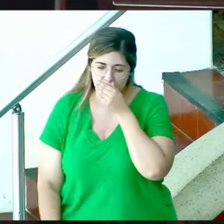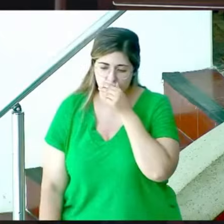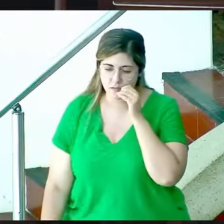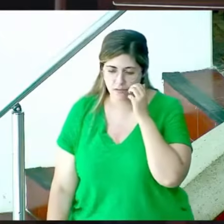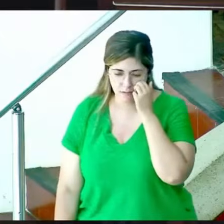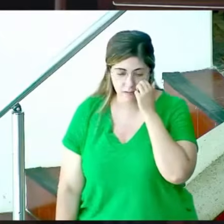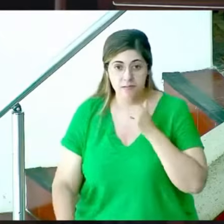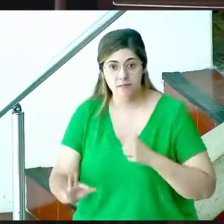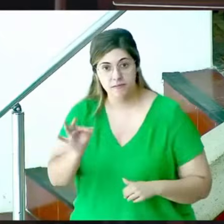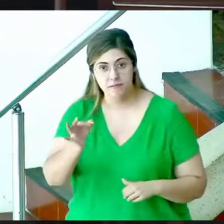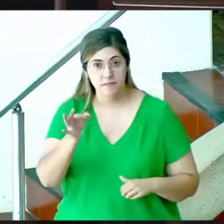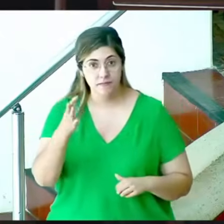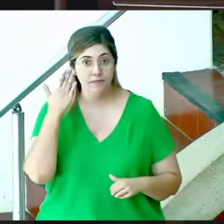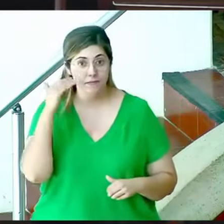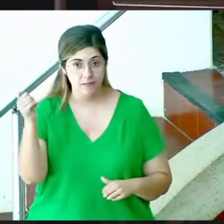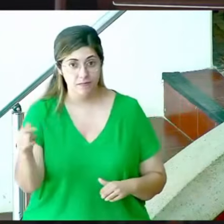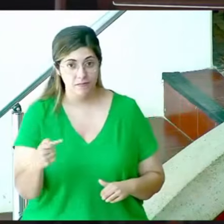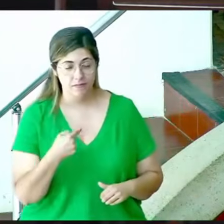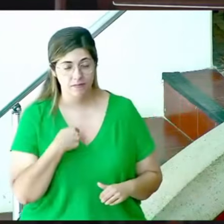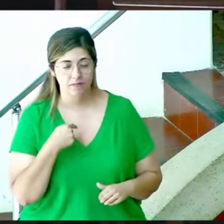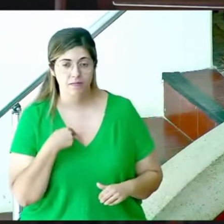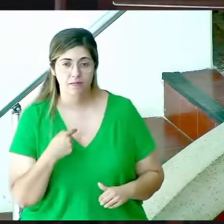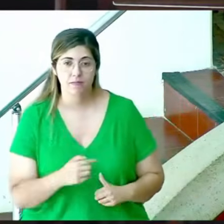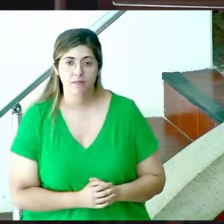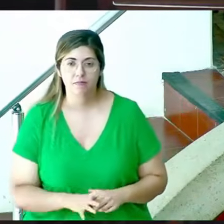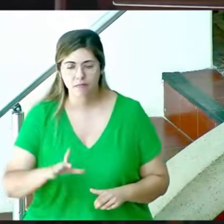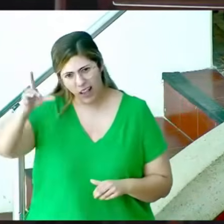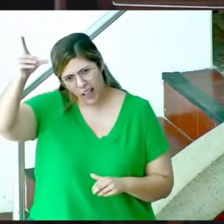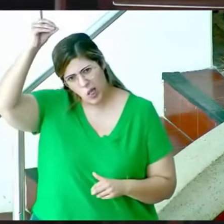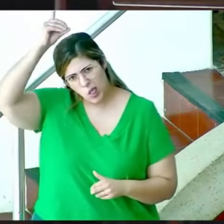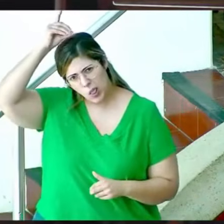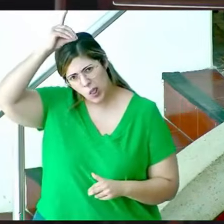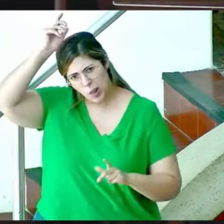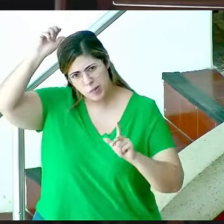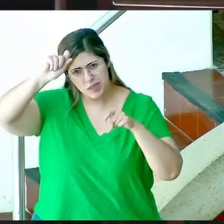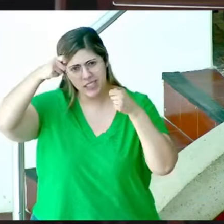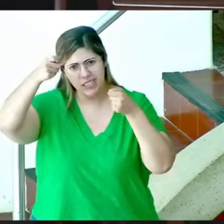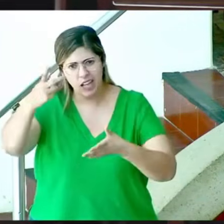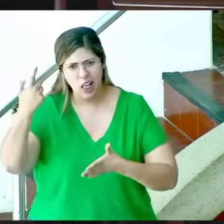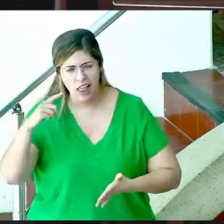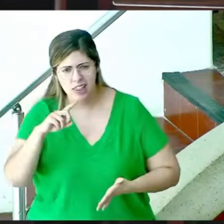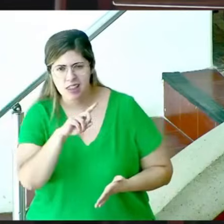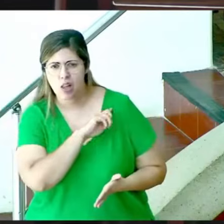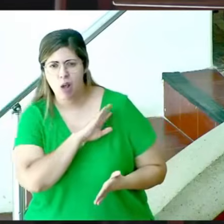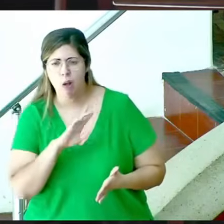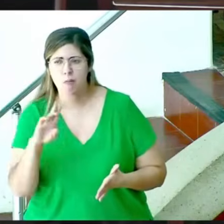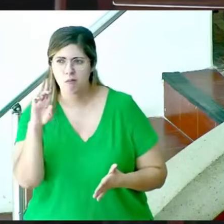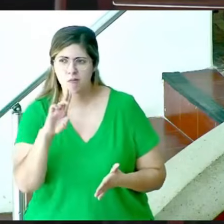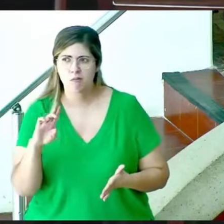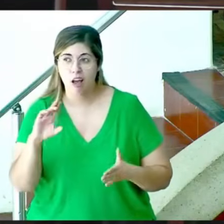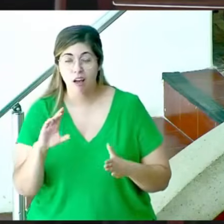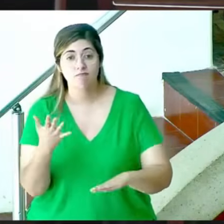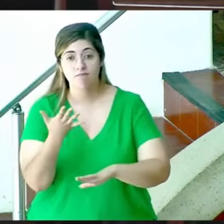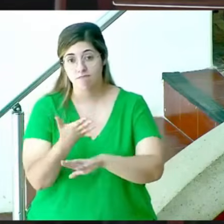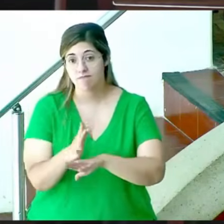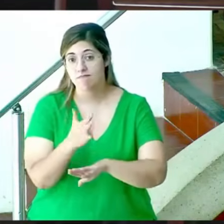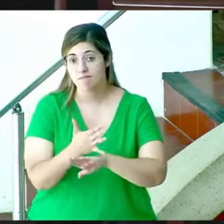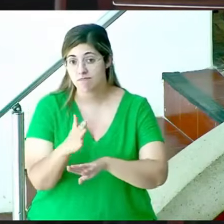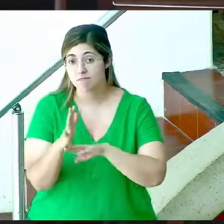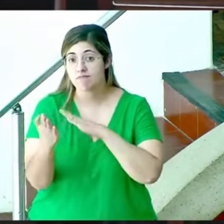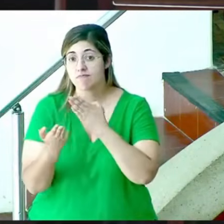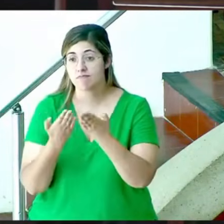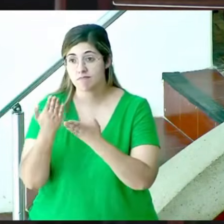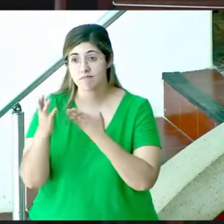Tenho certeza que aqueles dons que Deus deu à igreja, Ele quer que sejam exercitados, é o